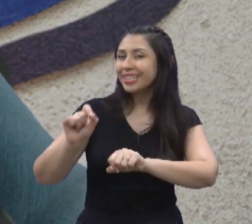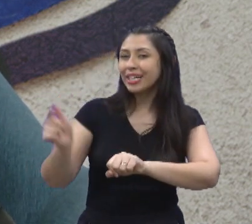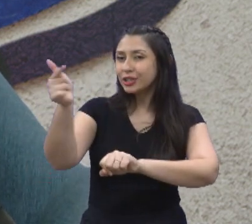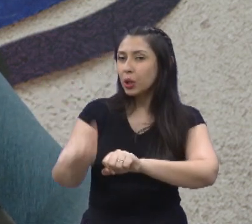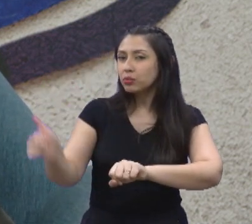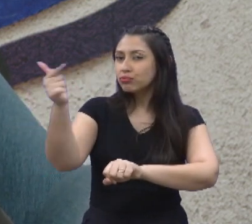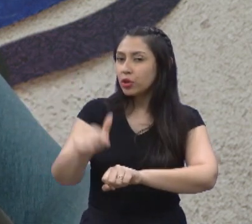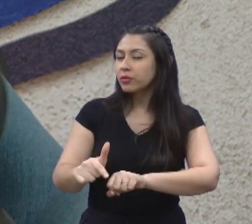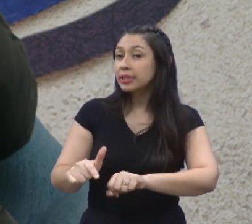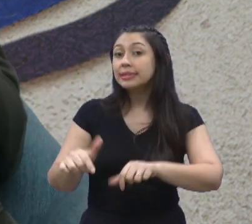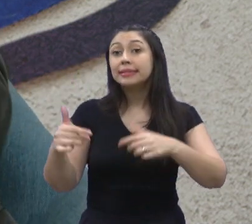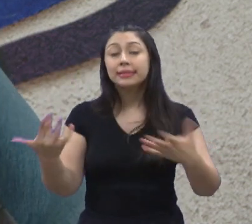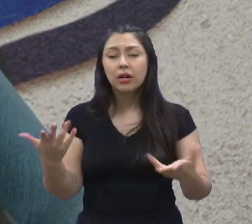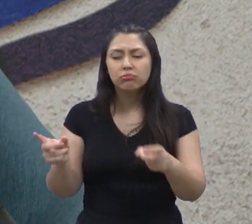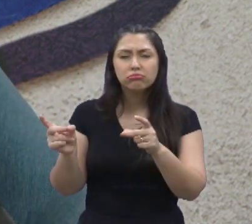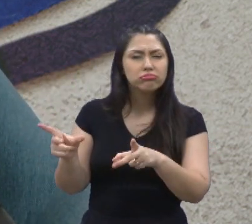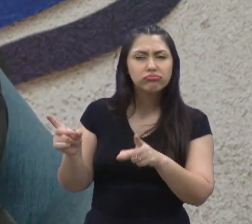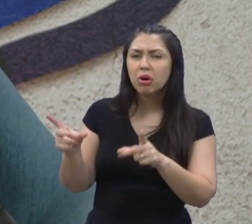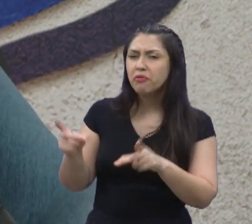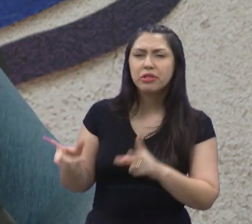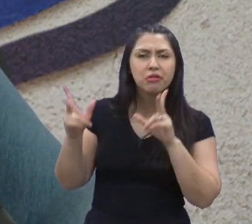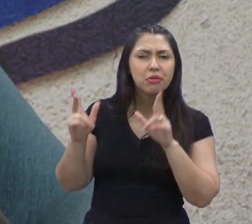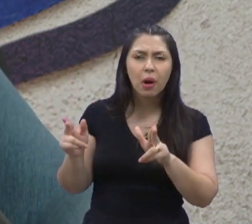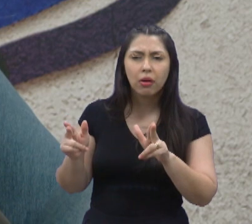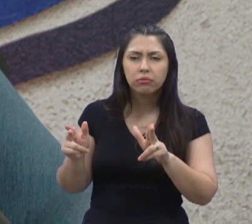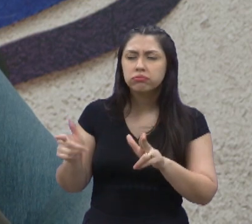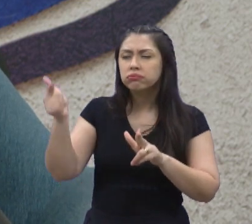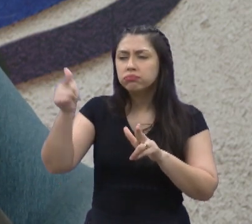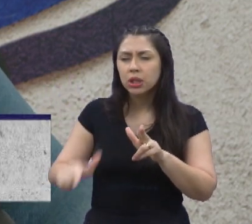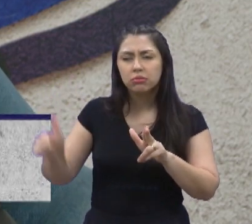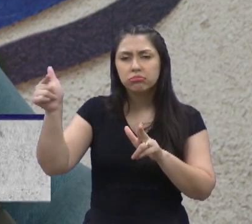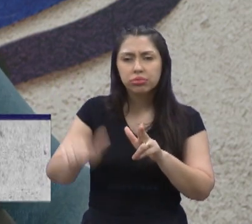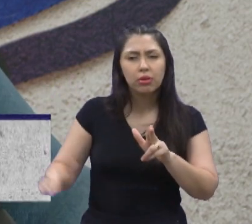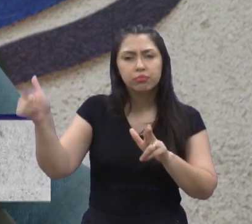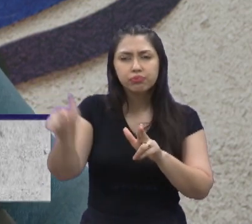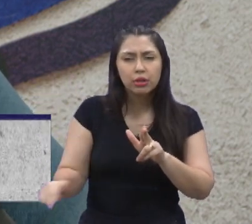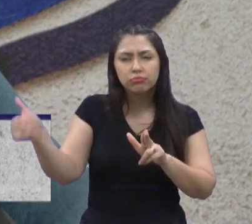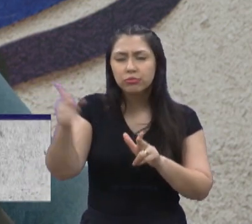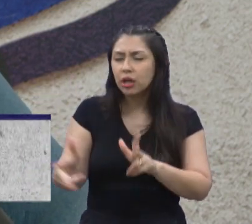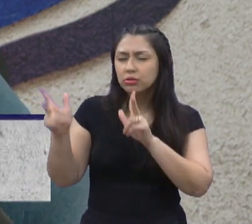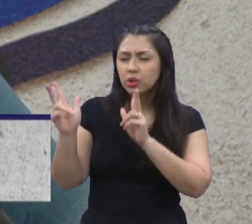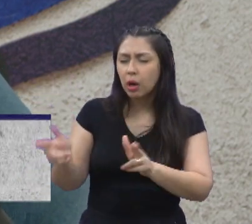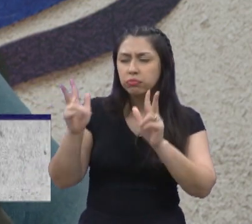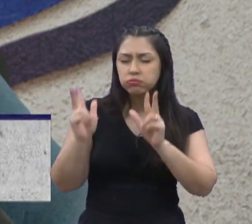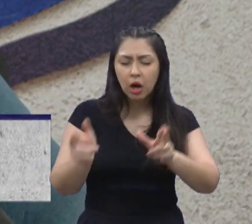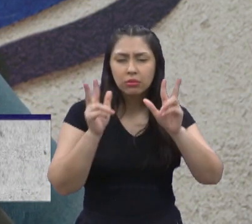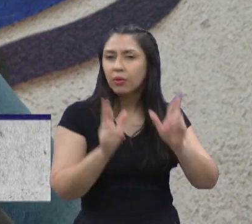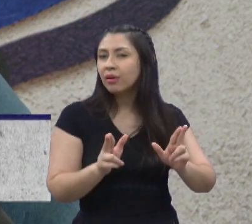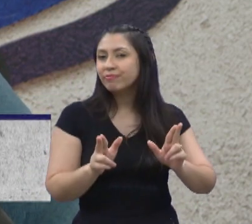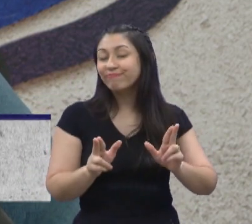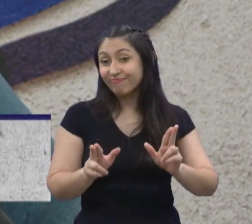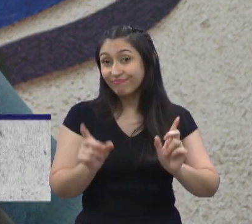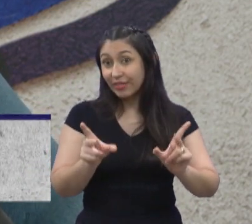uma venda de processos, né? Tem sempre um passo A, passo B, passo C, e tudo muito igual, sim, esse vendedor pode ser